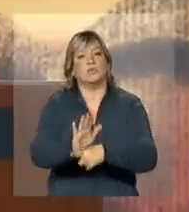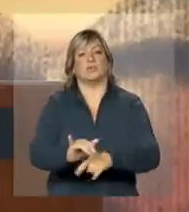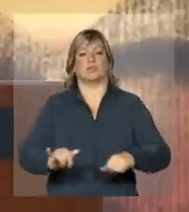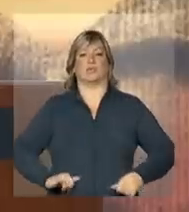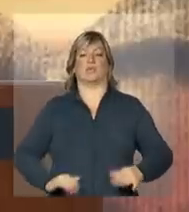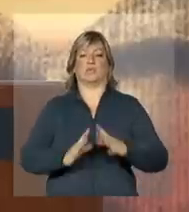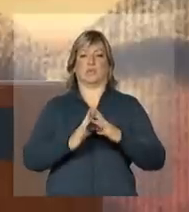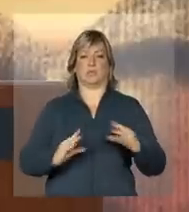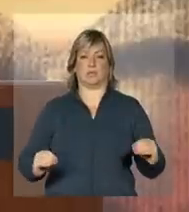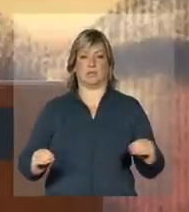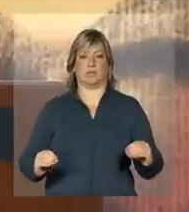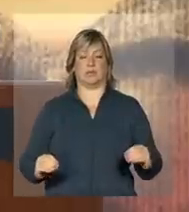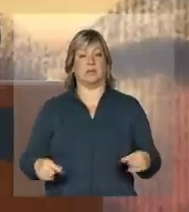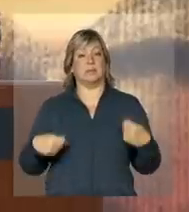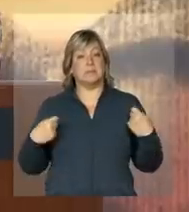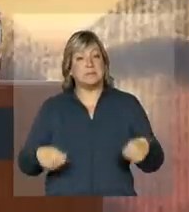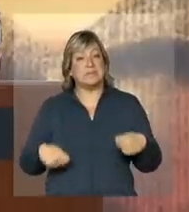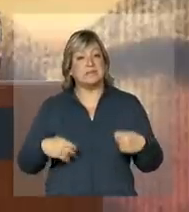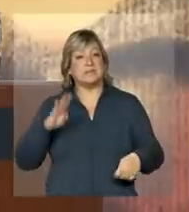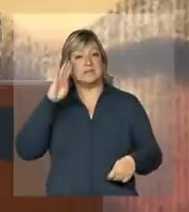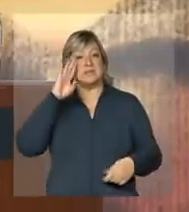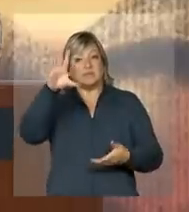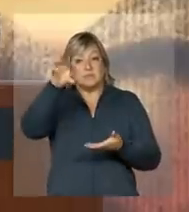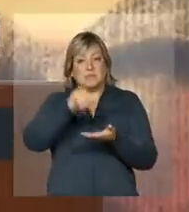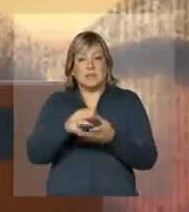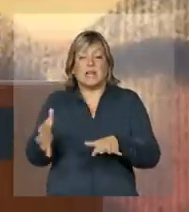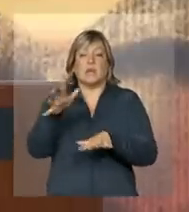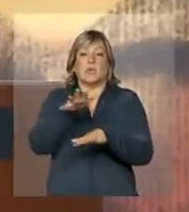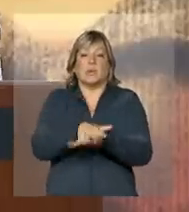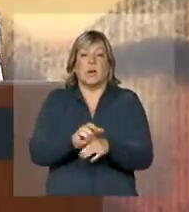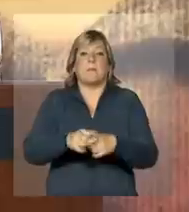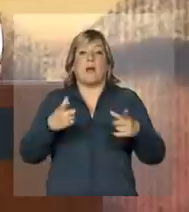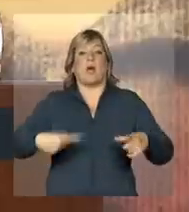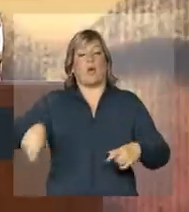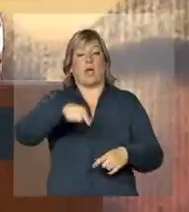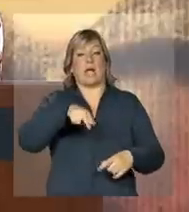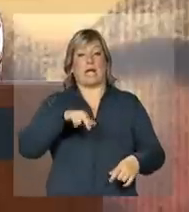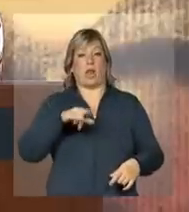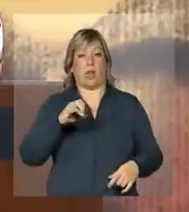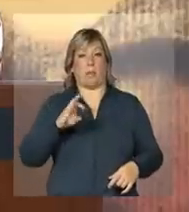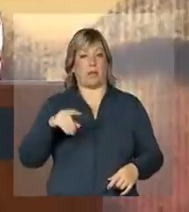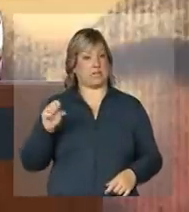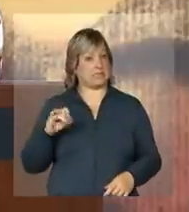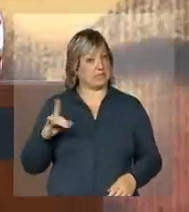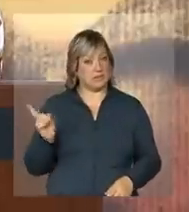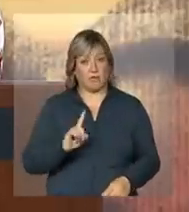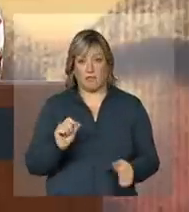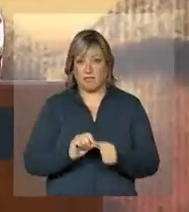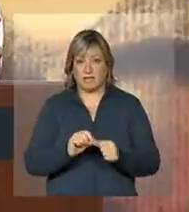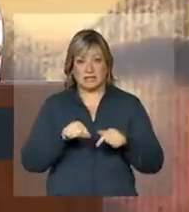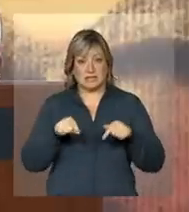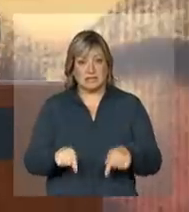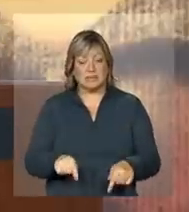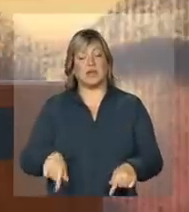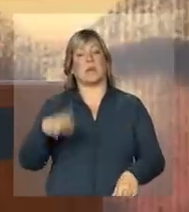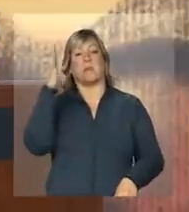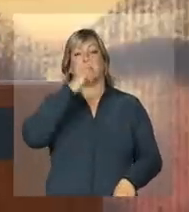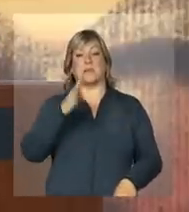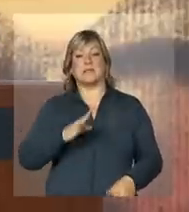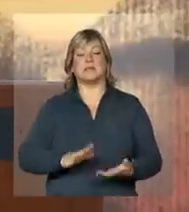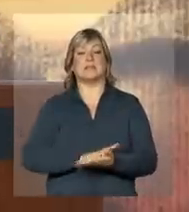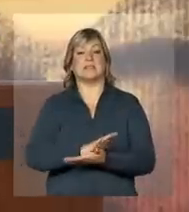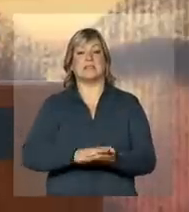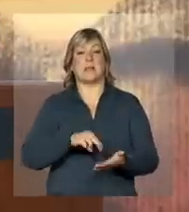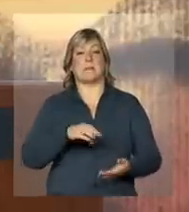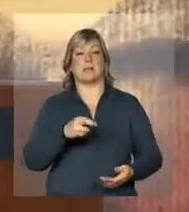de incluir a maioria dos Quilombolas que estão lá nas dividas comunidades é o Brasil sem miséria